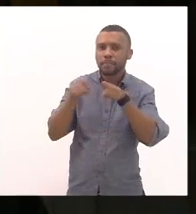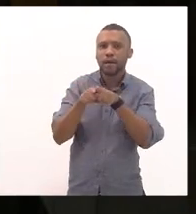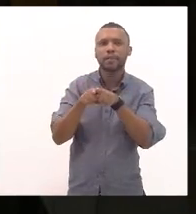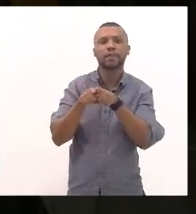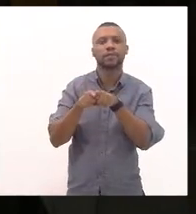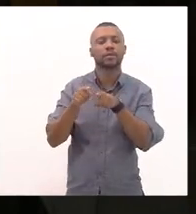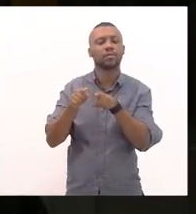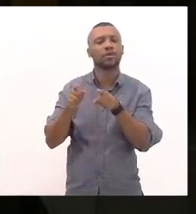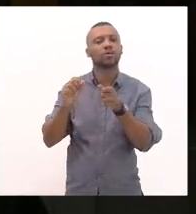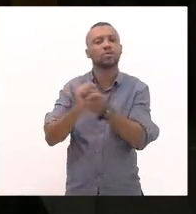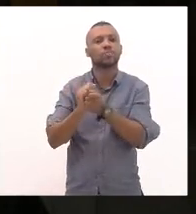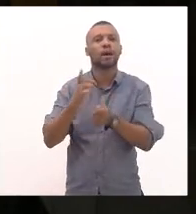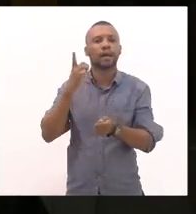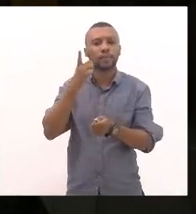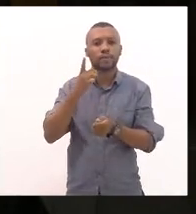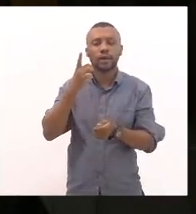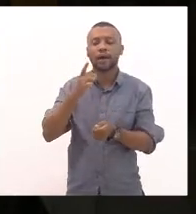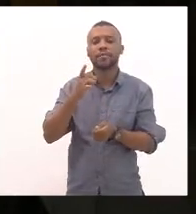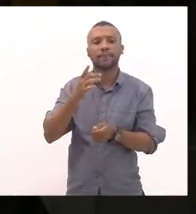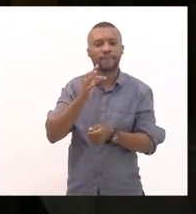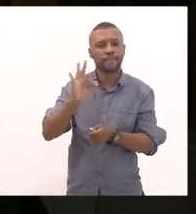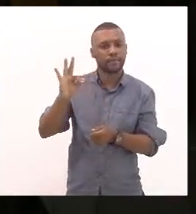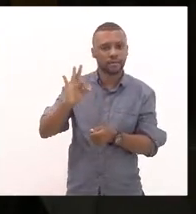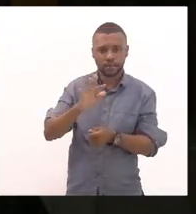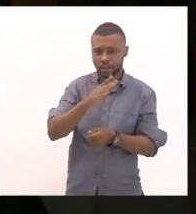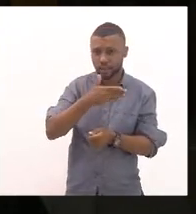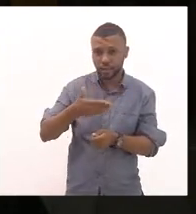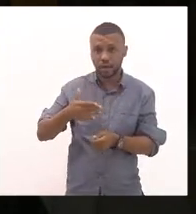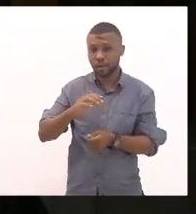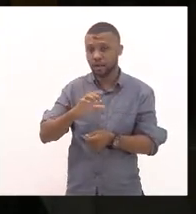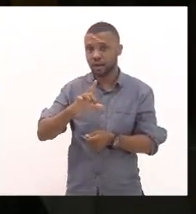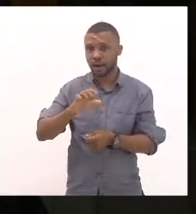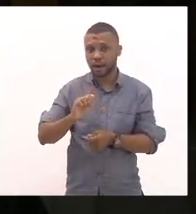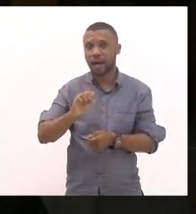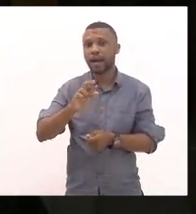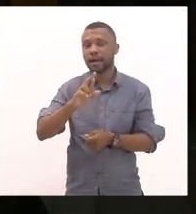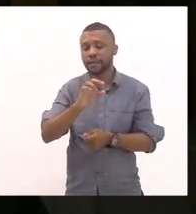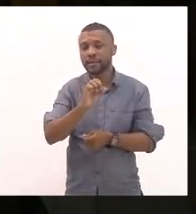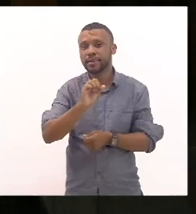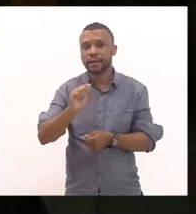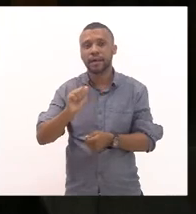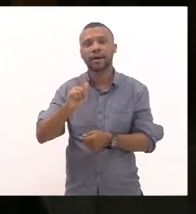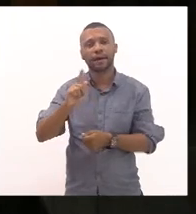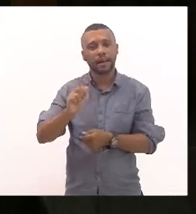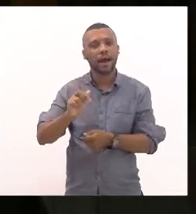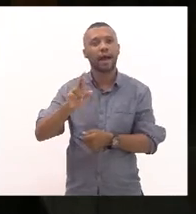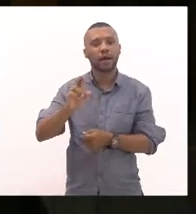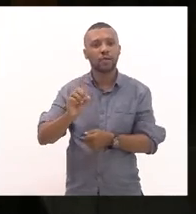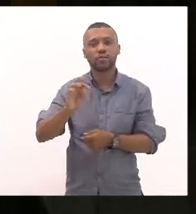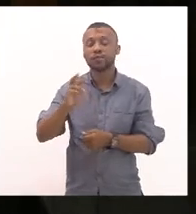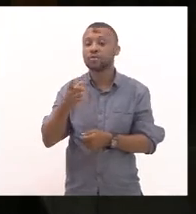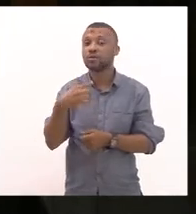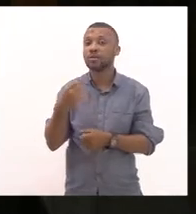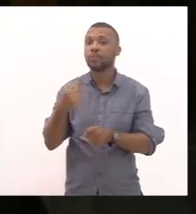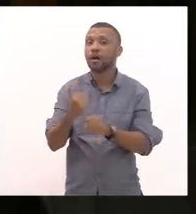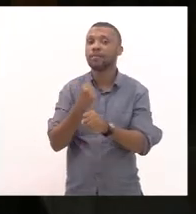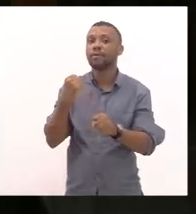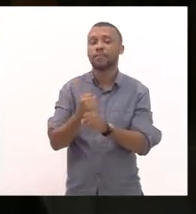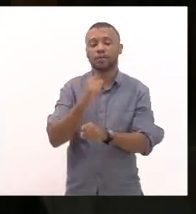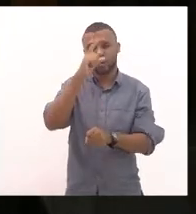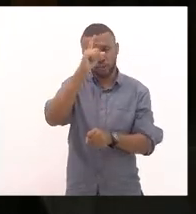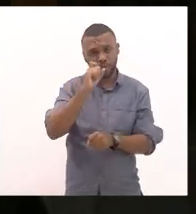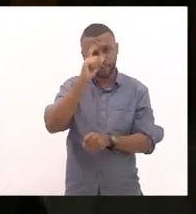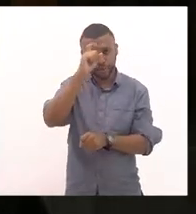com a deputada Federal Clarissa garotinho Nós estamos reformando o pronto-socorro